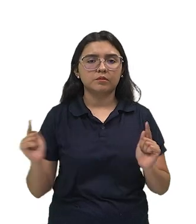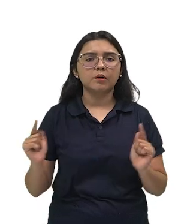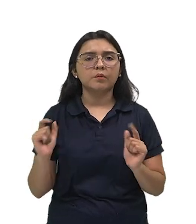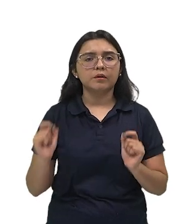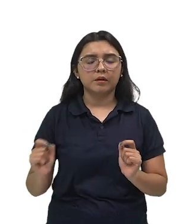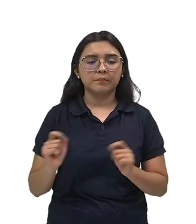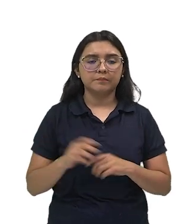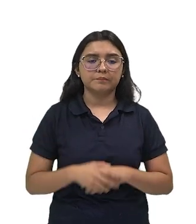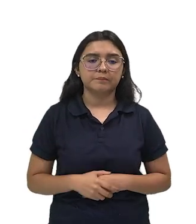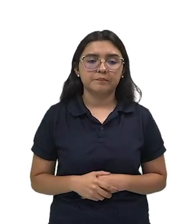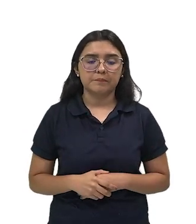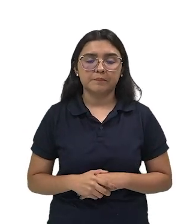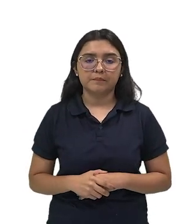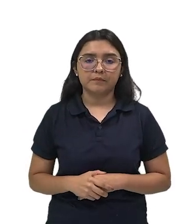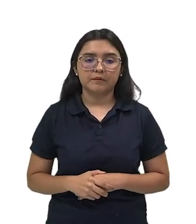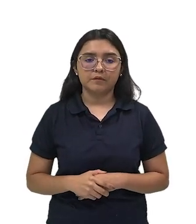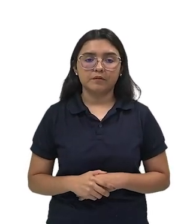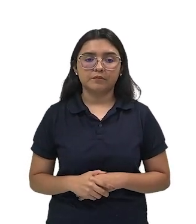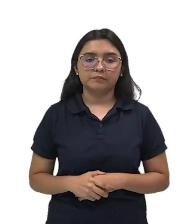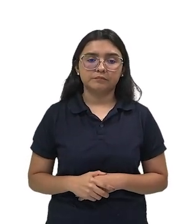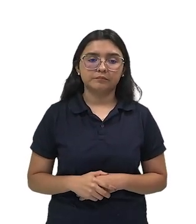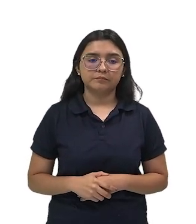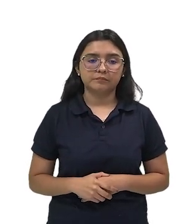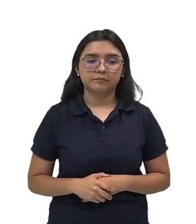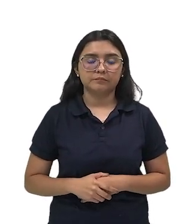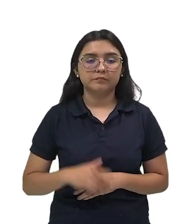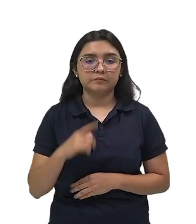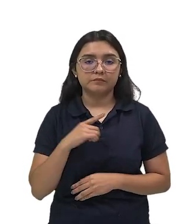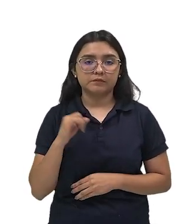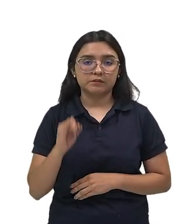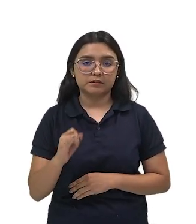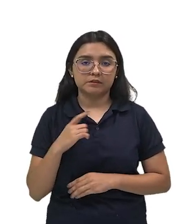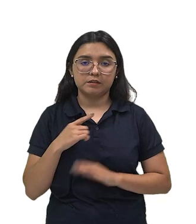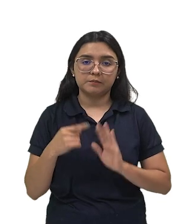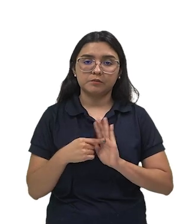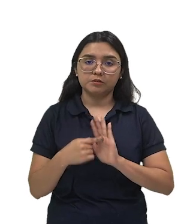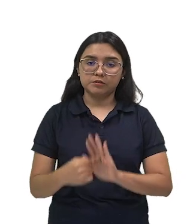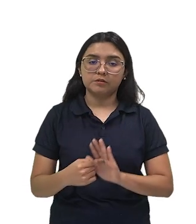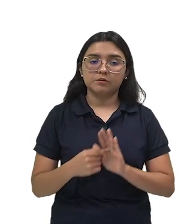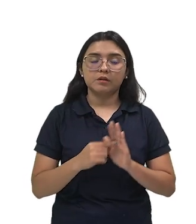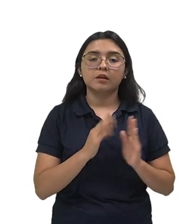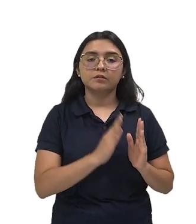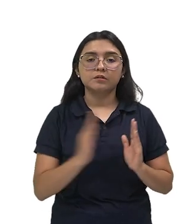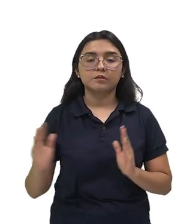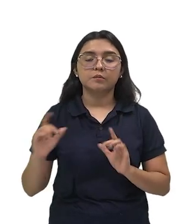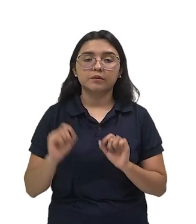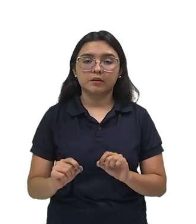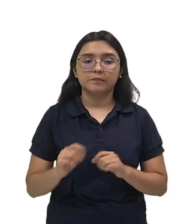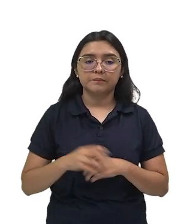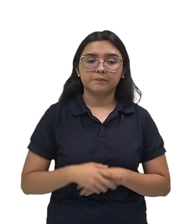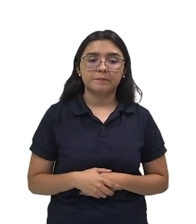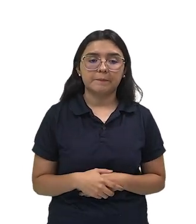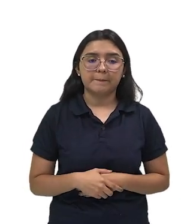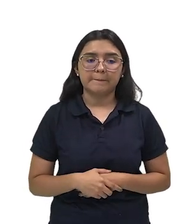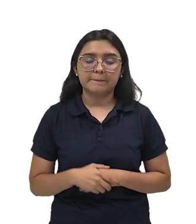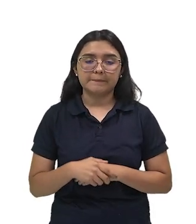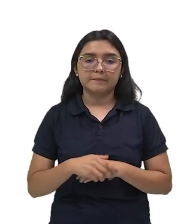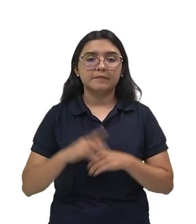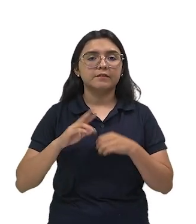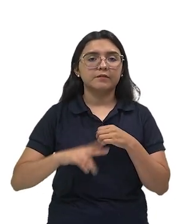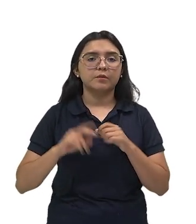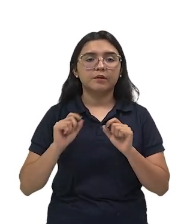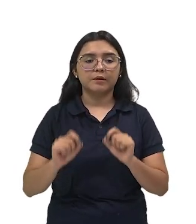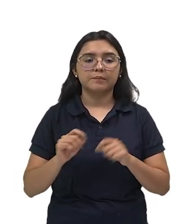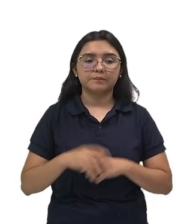Se ela for dado dentro de um intervalinho, então, essa variável, né?